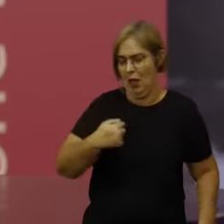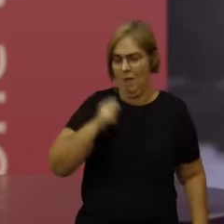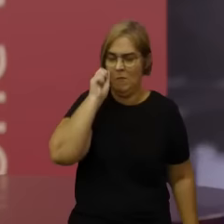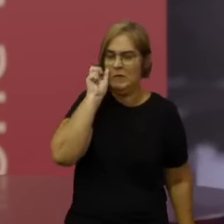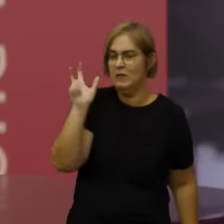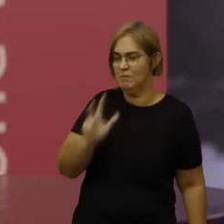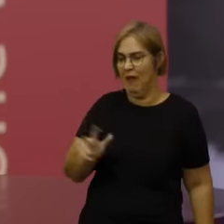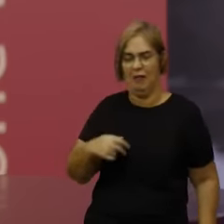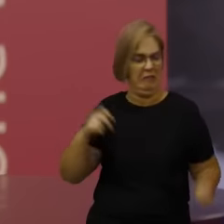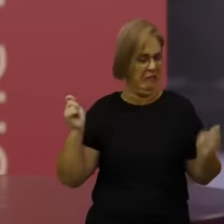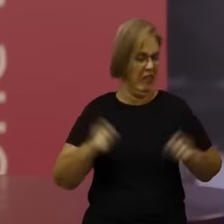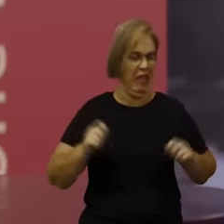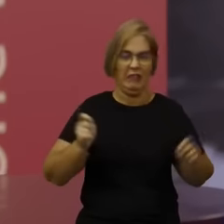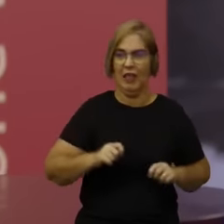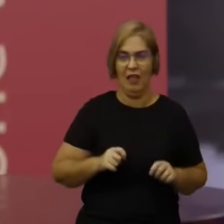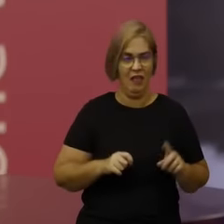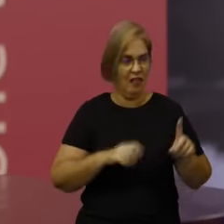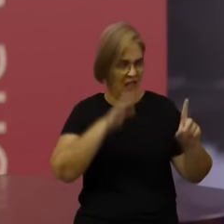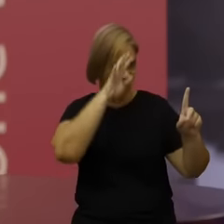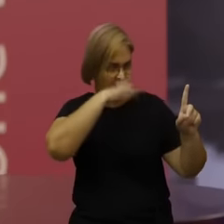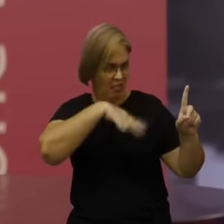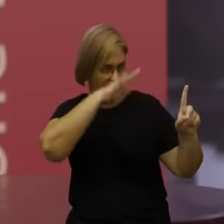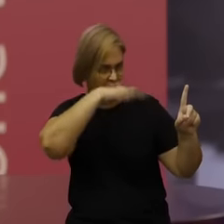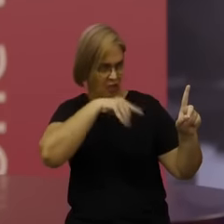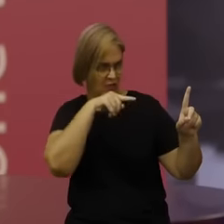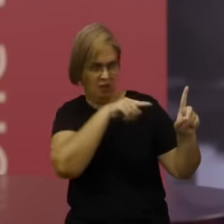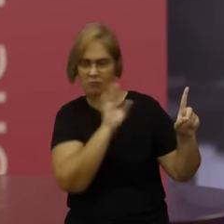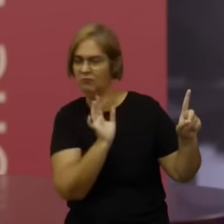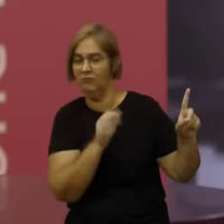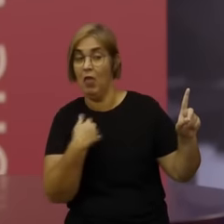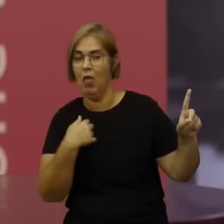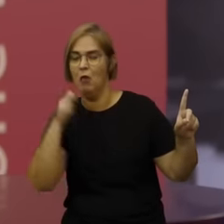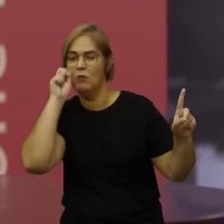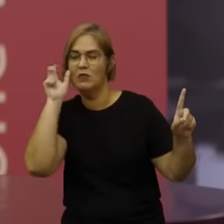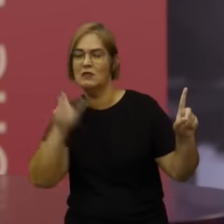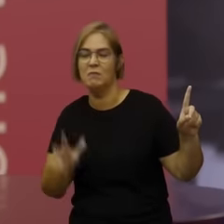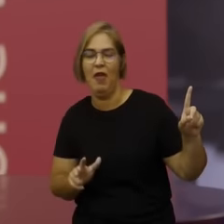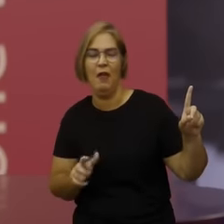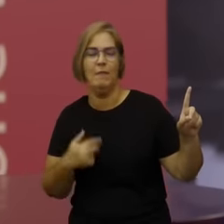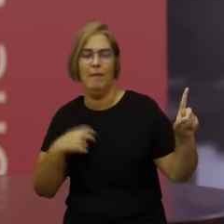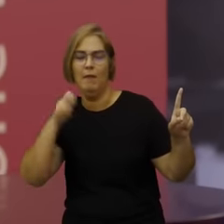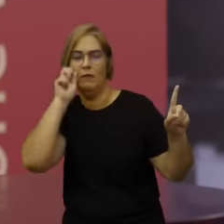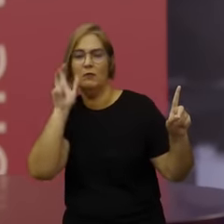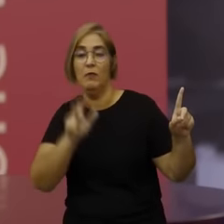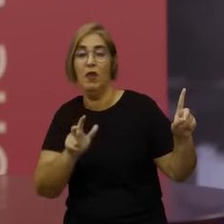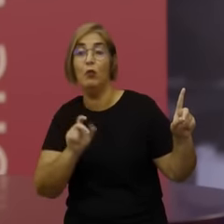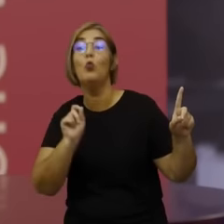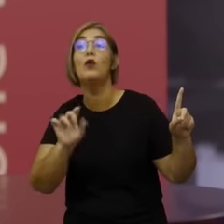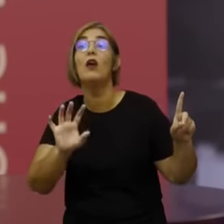ser mais do que os deuses, os deuses apenas abandonam o ser humano a sua própria condição,